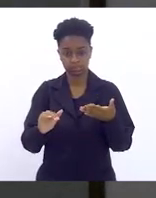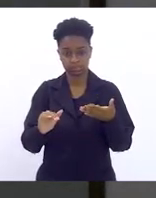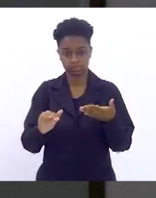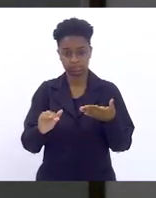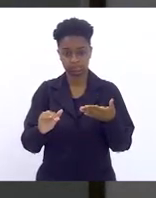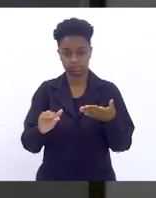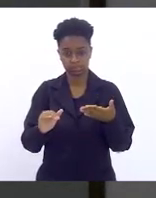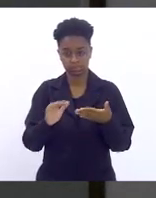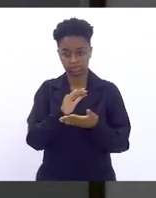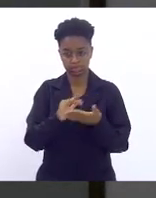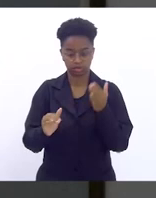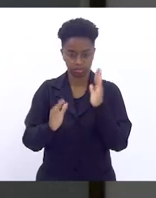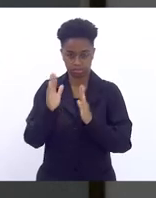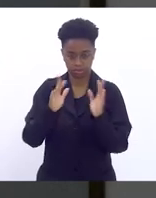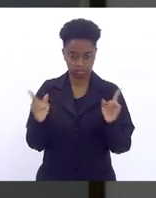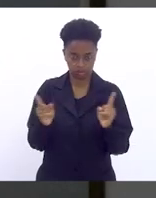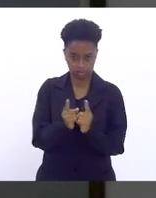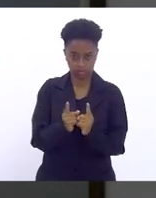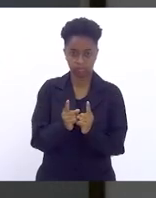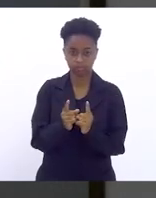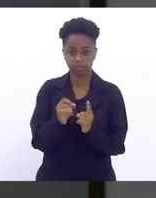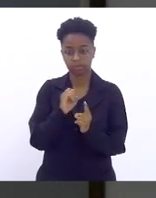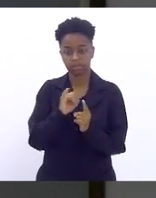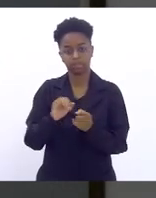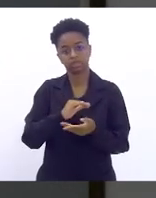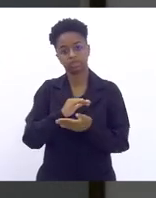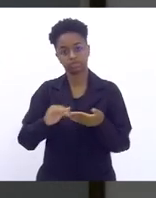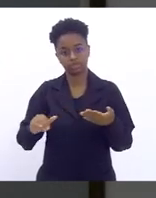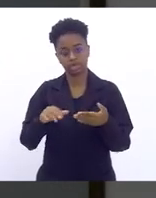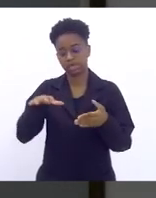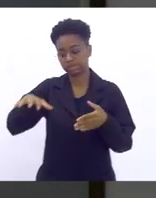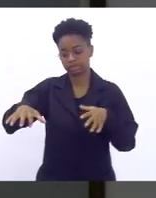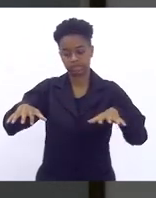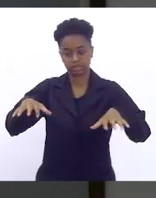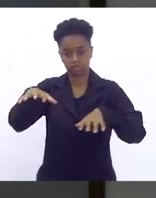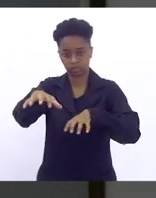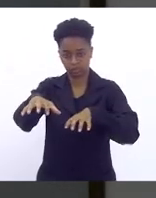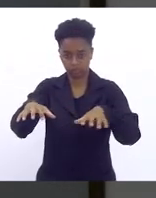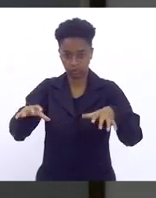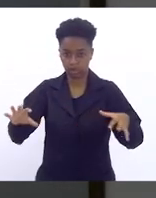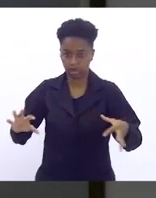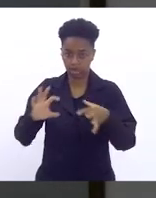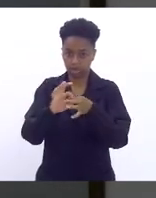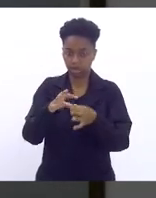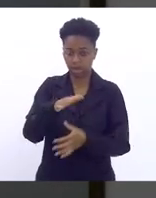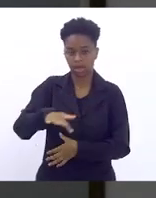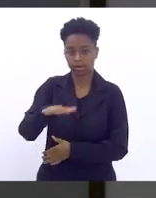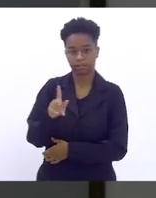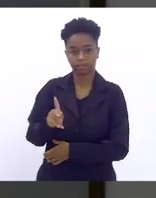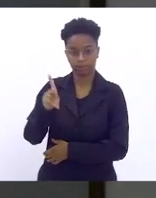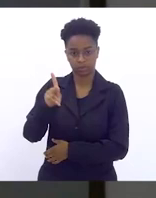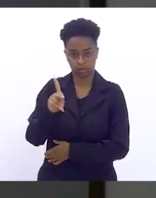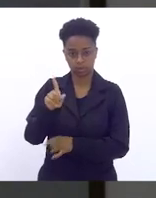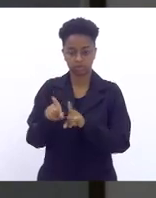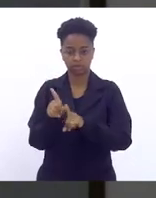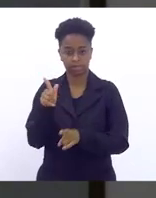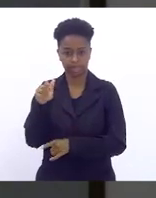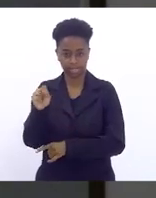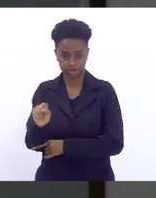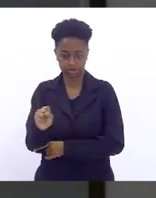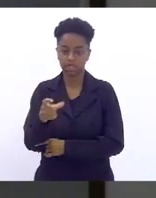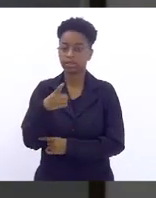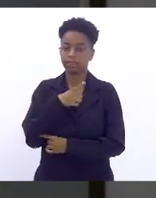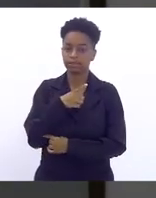no curto prazo eu tirasse o os setores Associados a esse complexo de petróleo e gás né eu